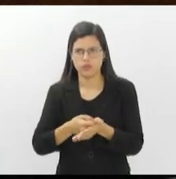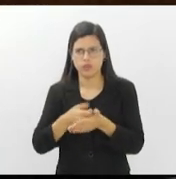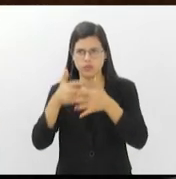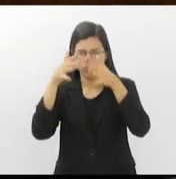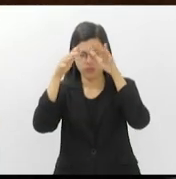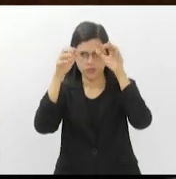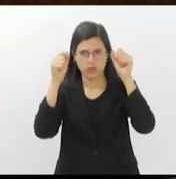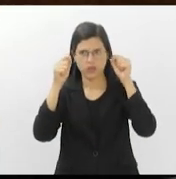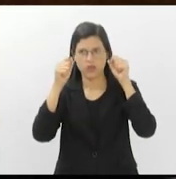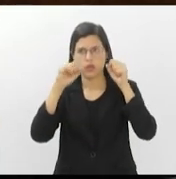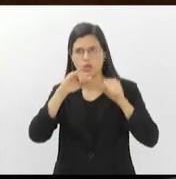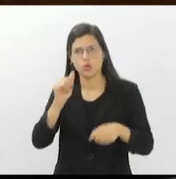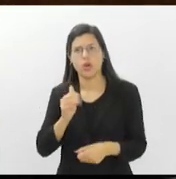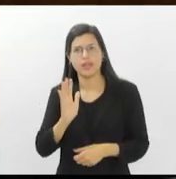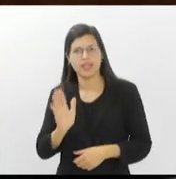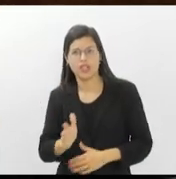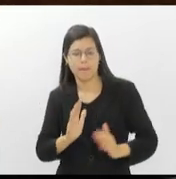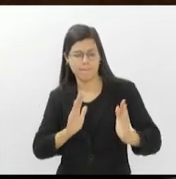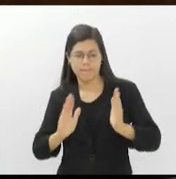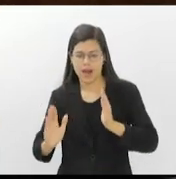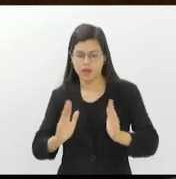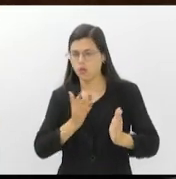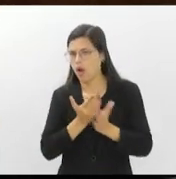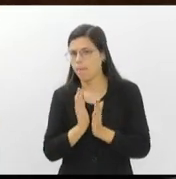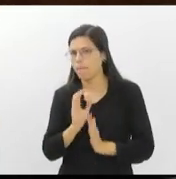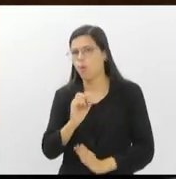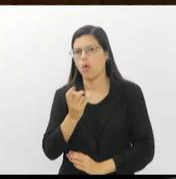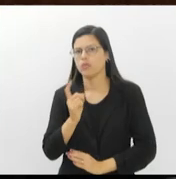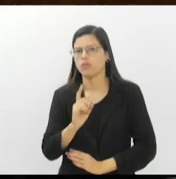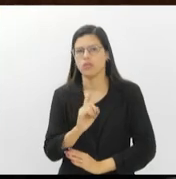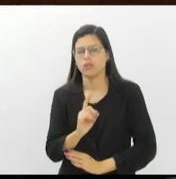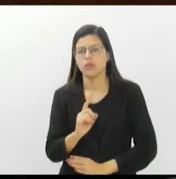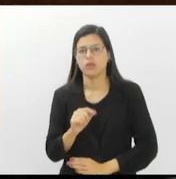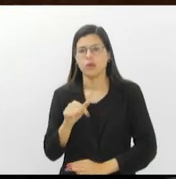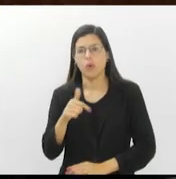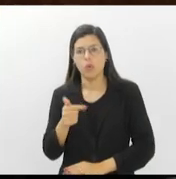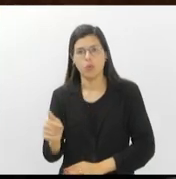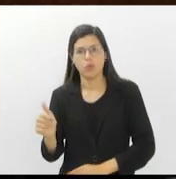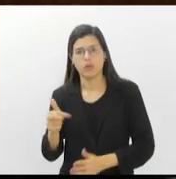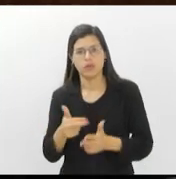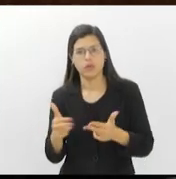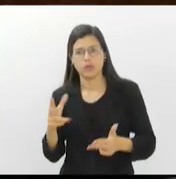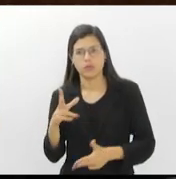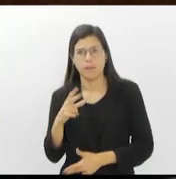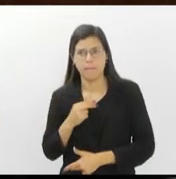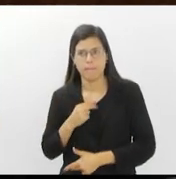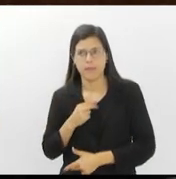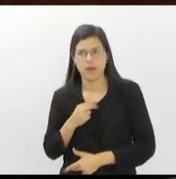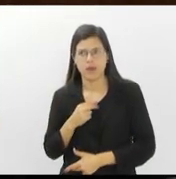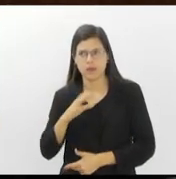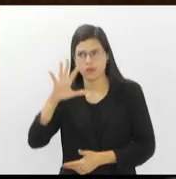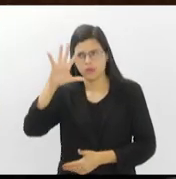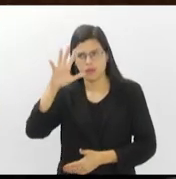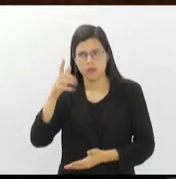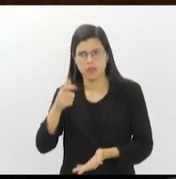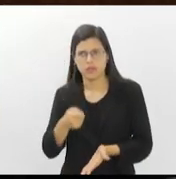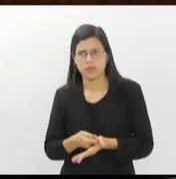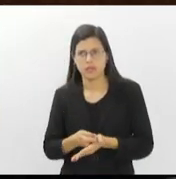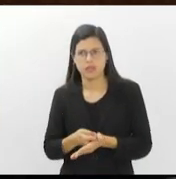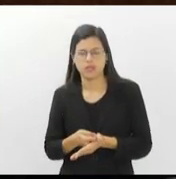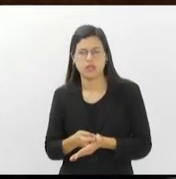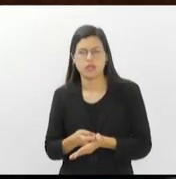prescrito ou não. E a segunda questão é de mérito, para se decidir se, na medida